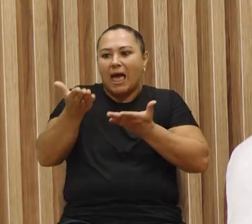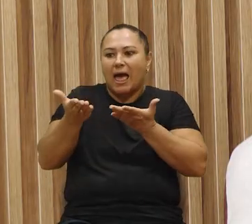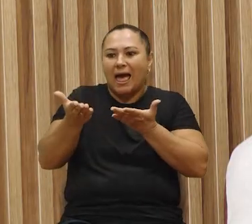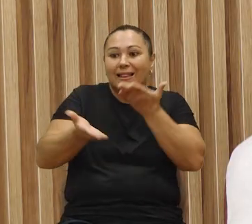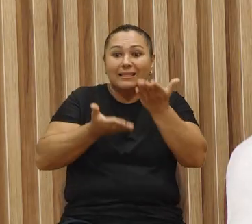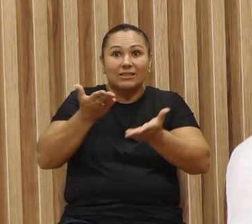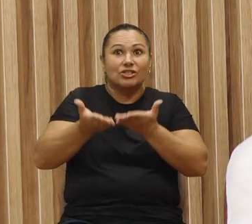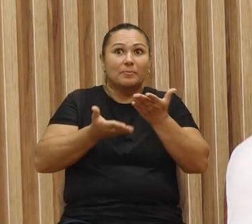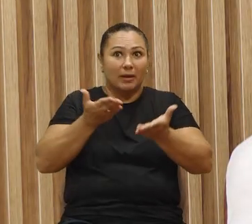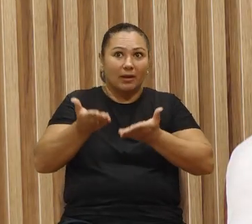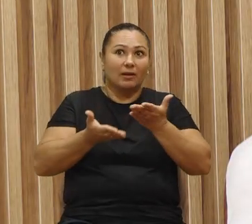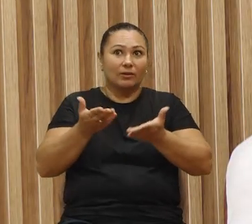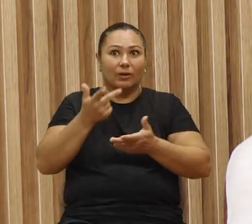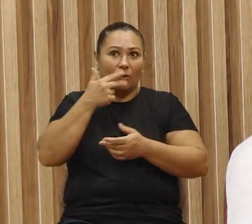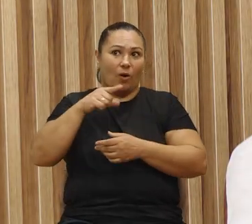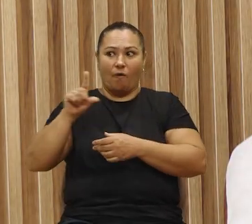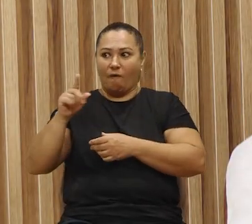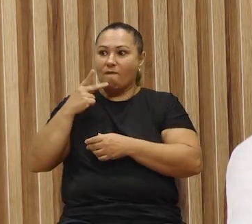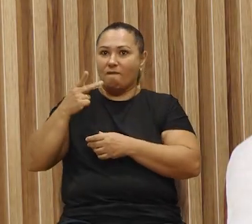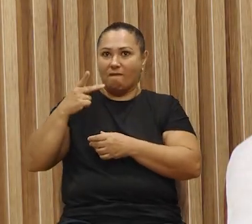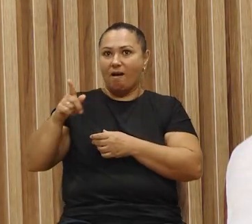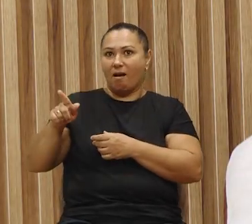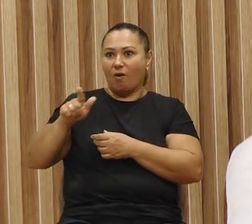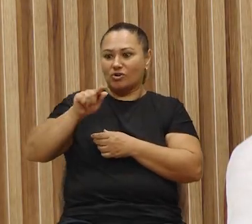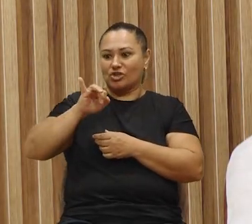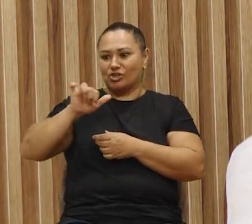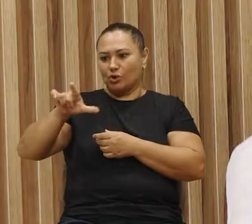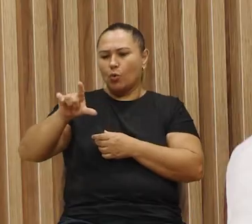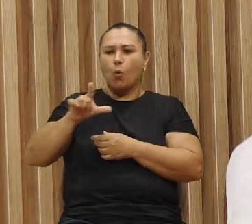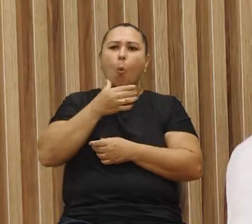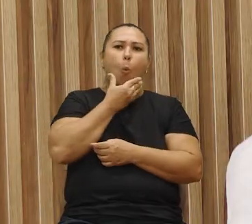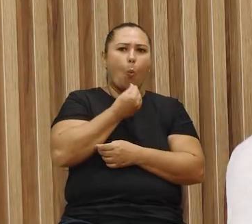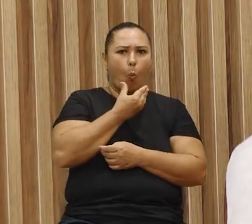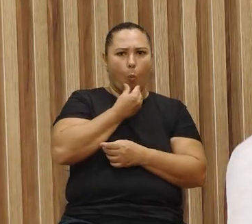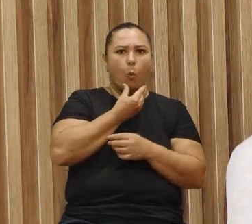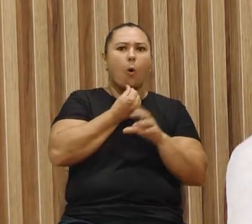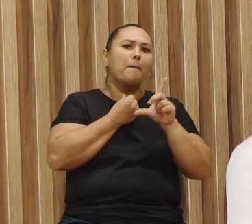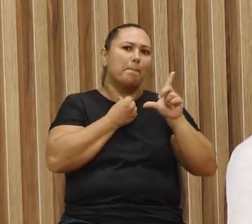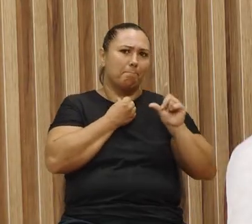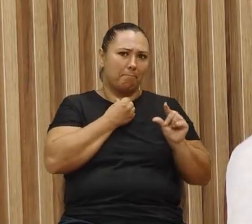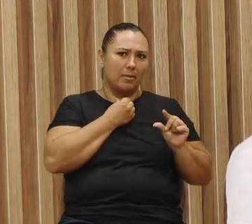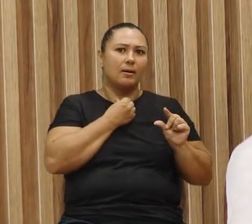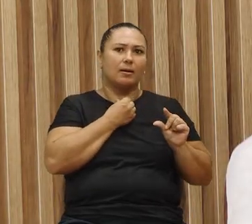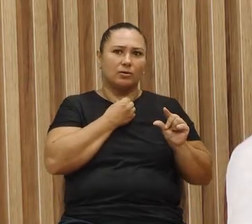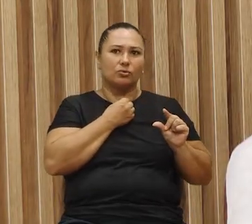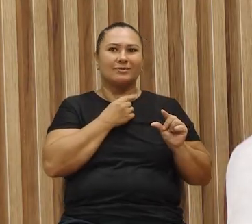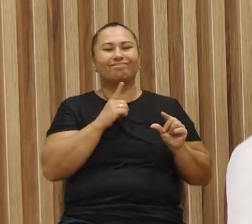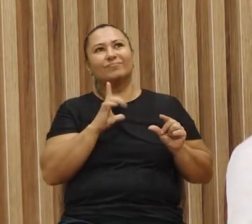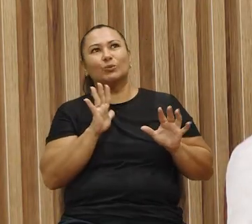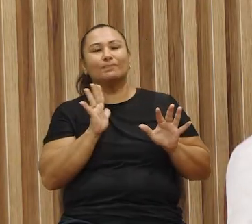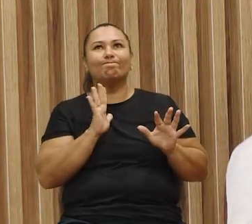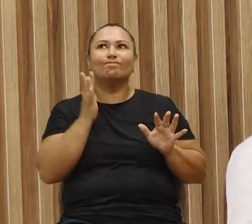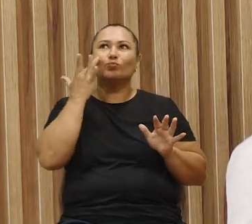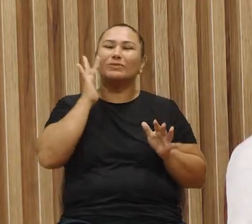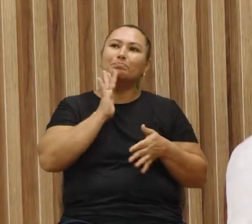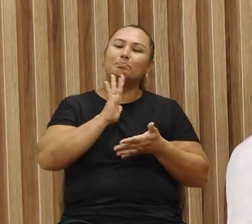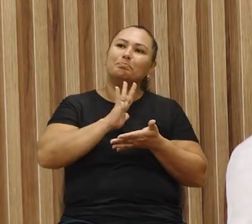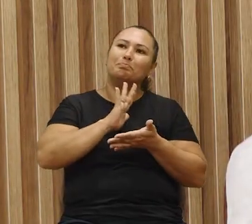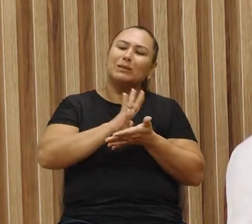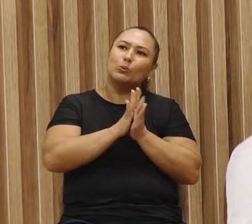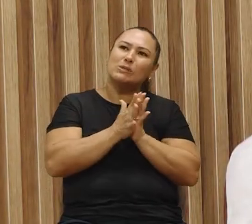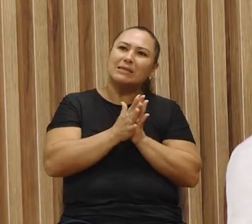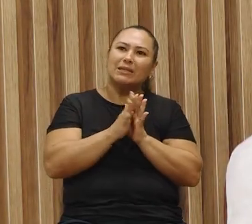digamos assim, um atendimento muito grande, como o Gil falou, homem é um pouco menos, eu acho que tem não